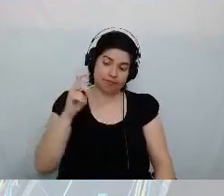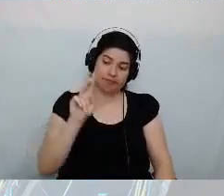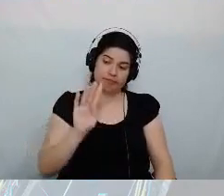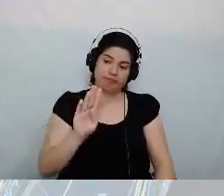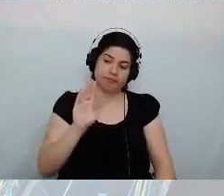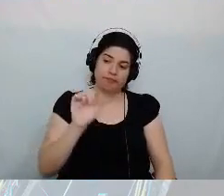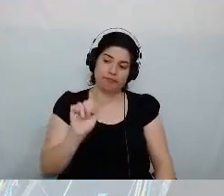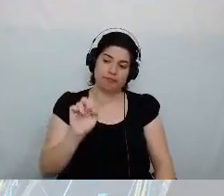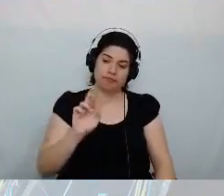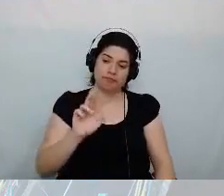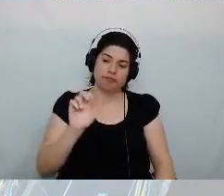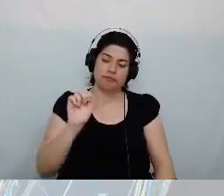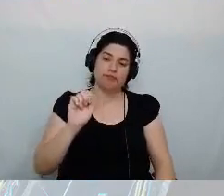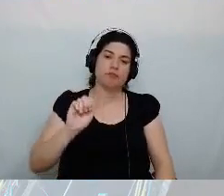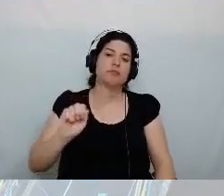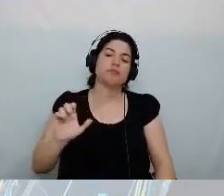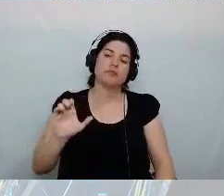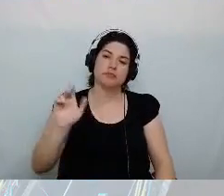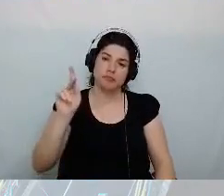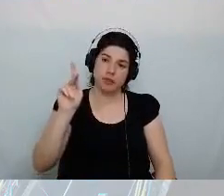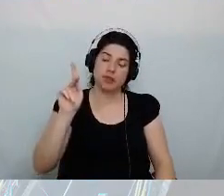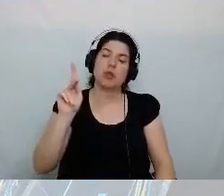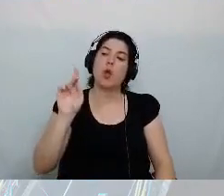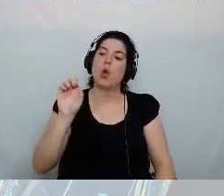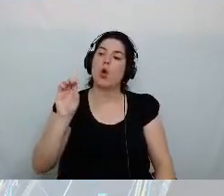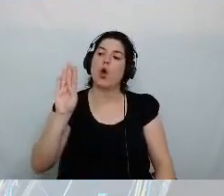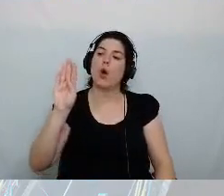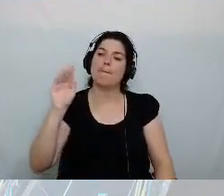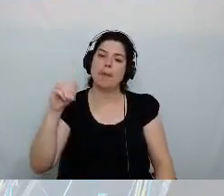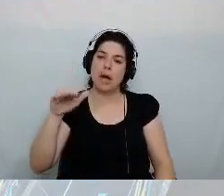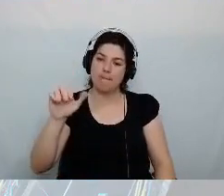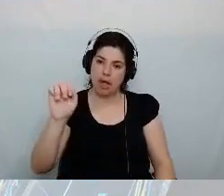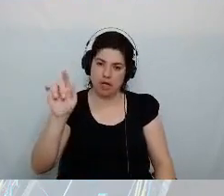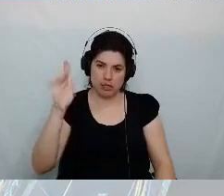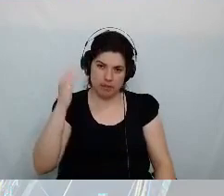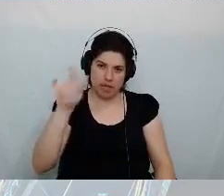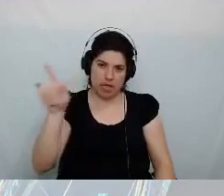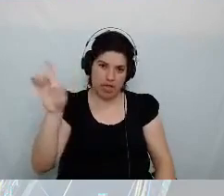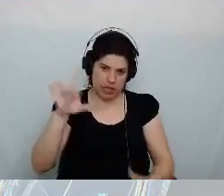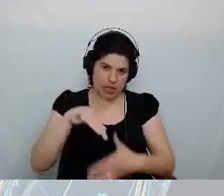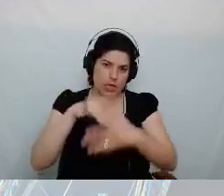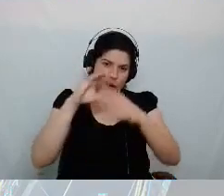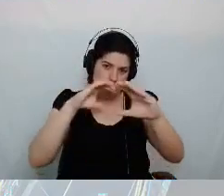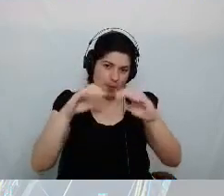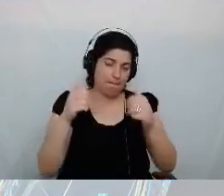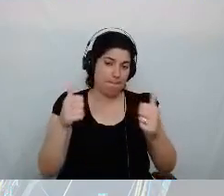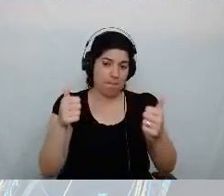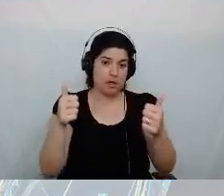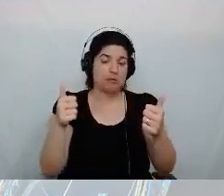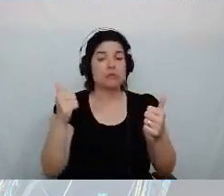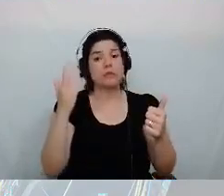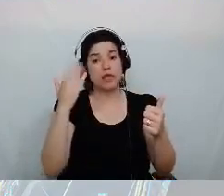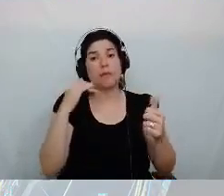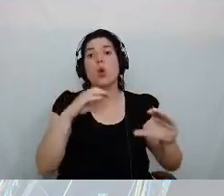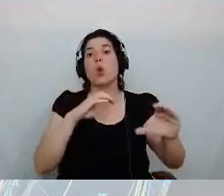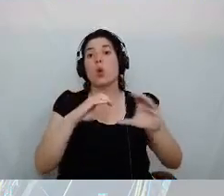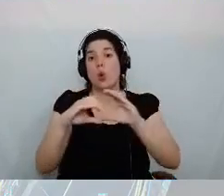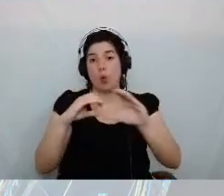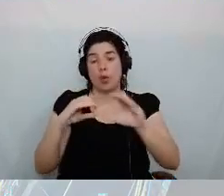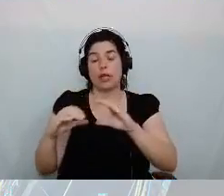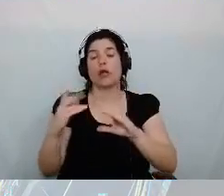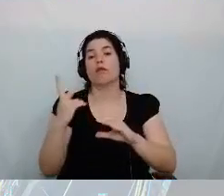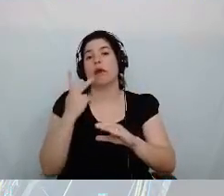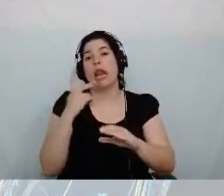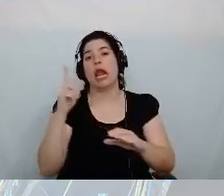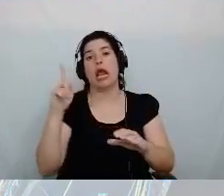vendo? Um líder se comunica bem. Então, quando a gente começa a falar de comunicação, a gente coloca a comunicação como